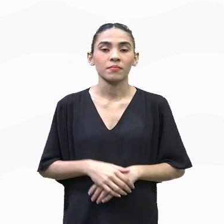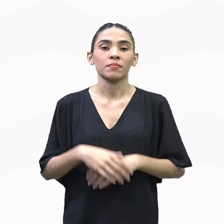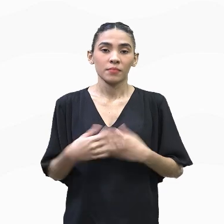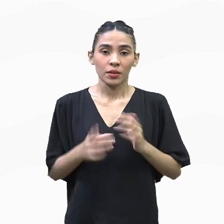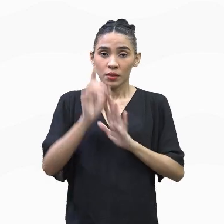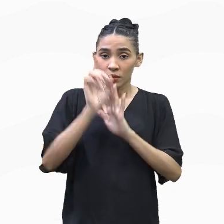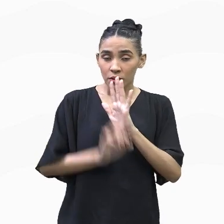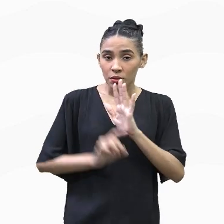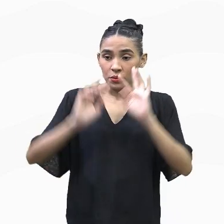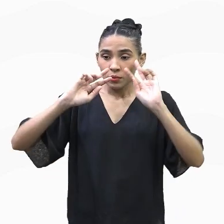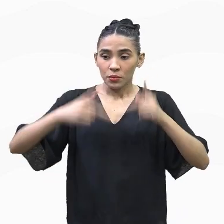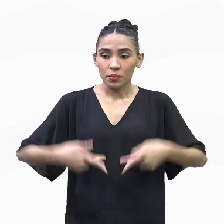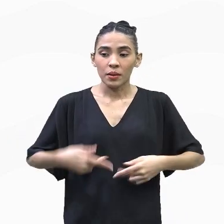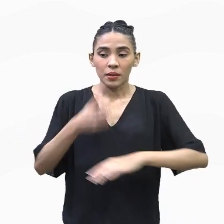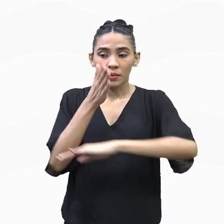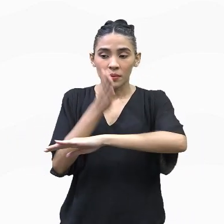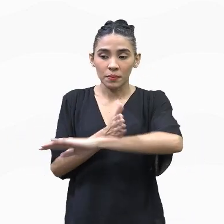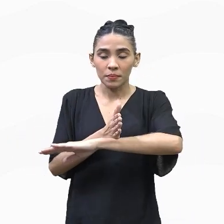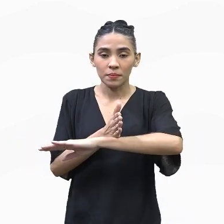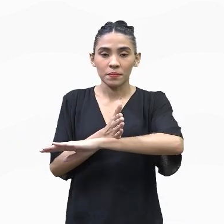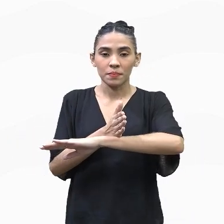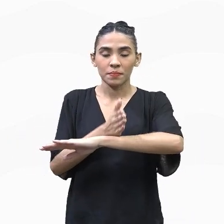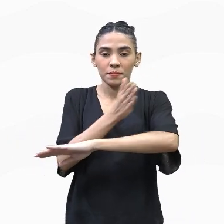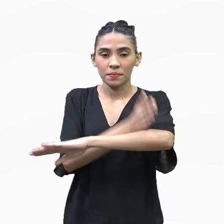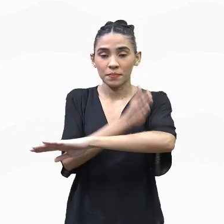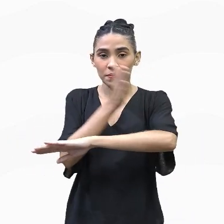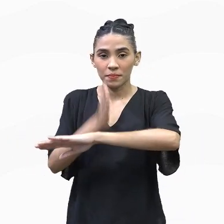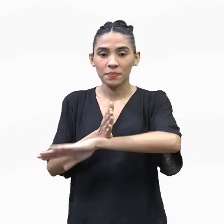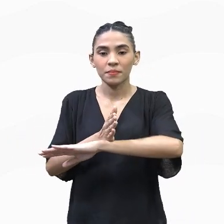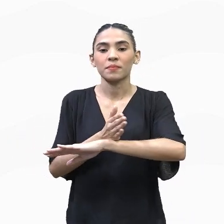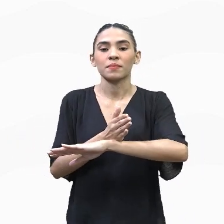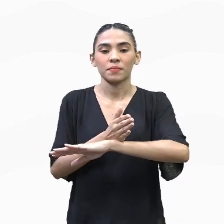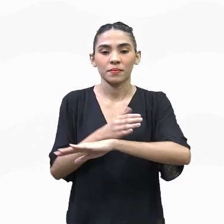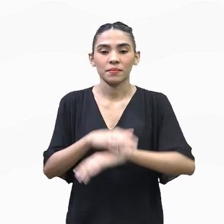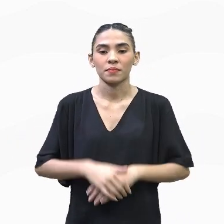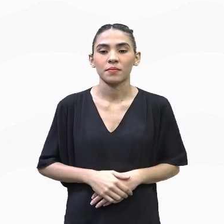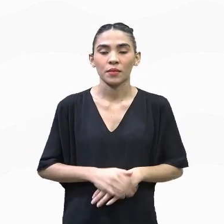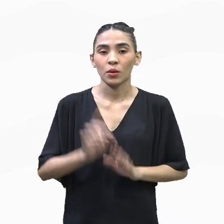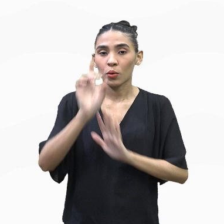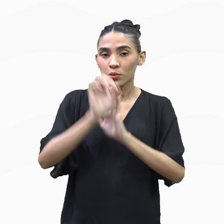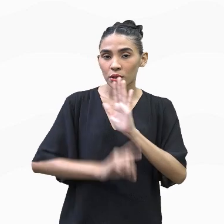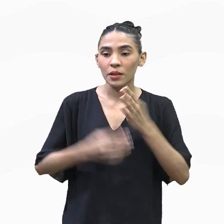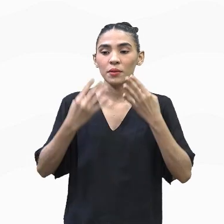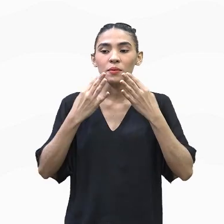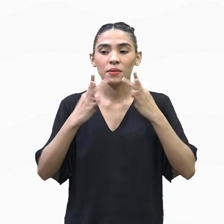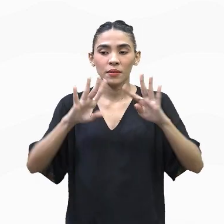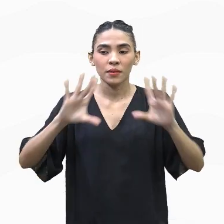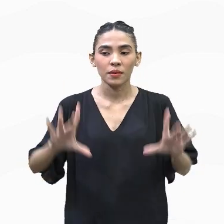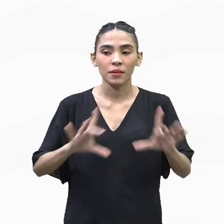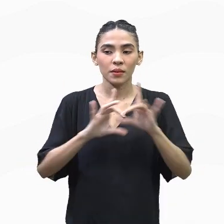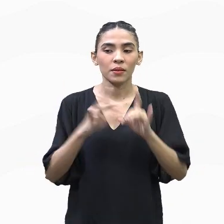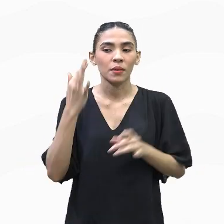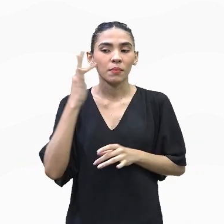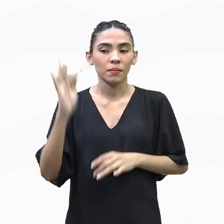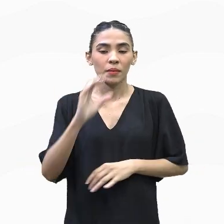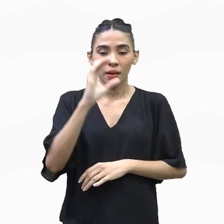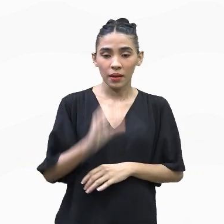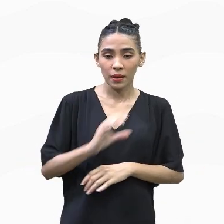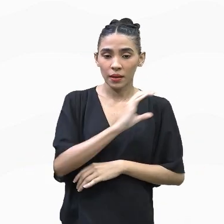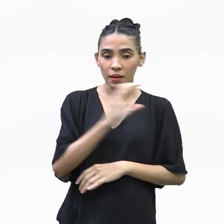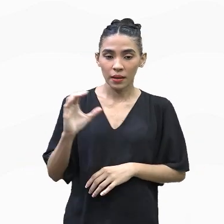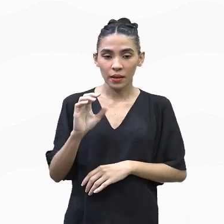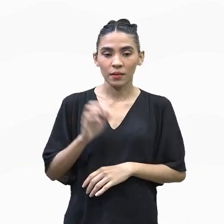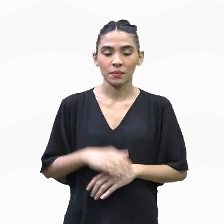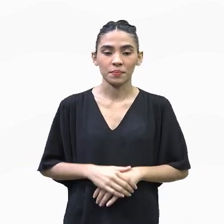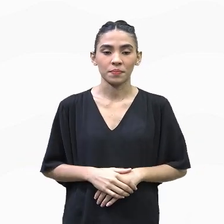direitos humanos surgiram na Idade Média, do casamento entre a filosofia cristã católica com o direito natural, o jus naturale. Isso